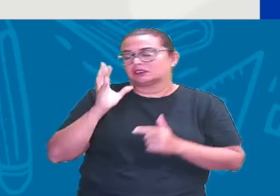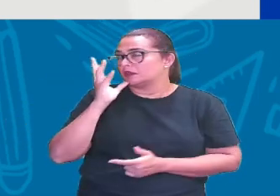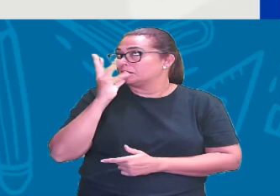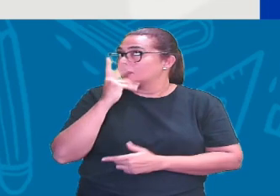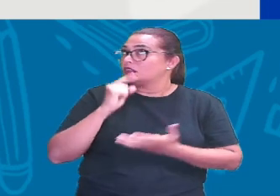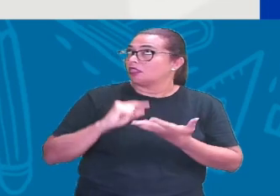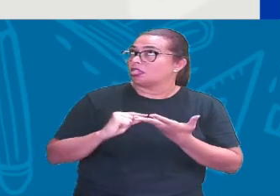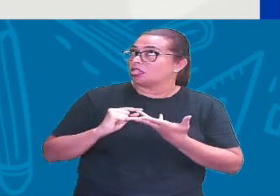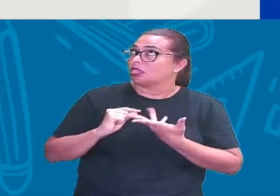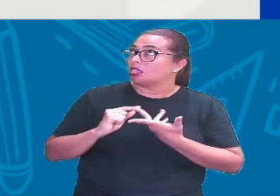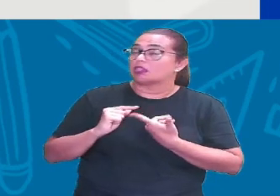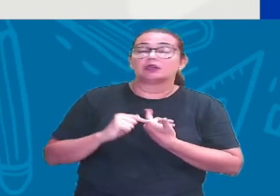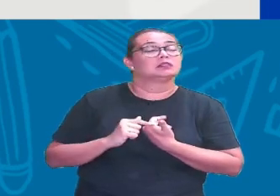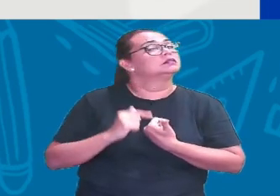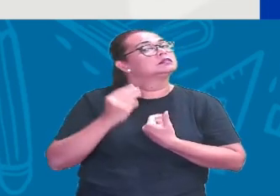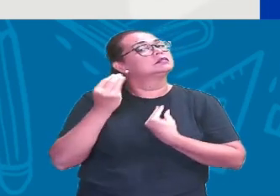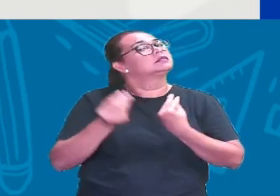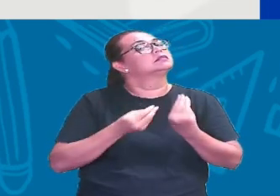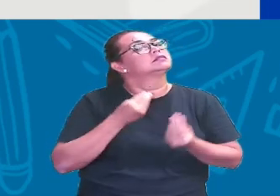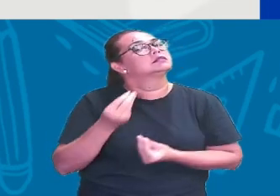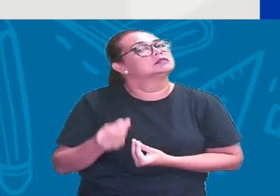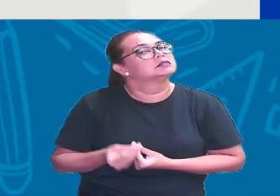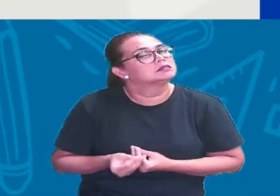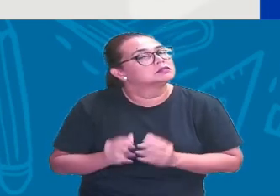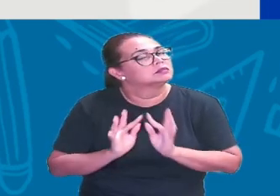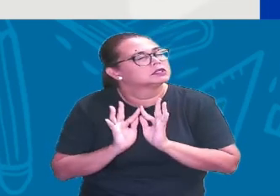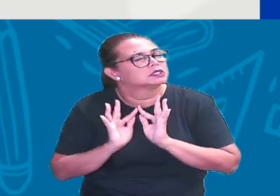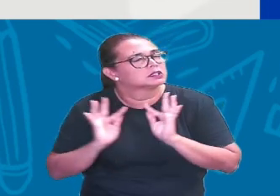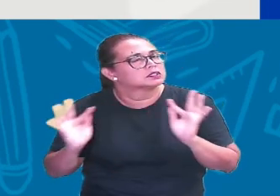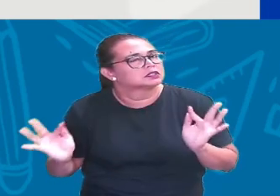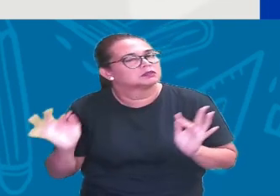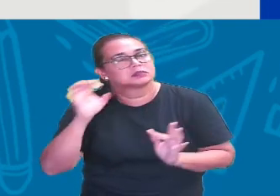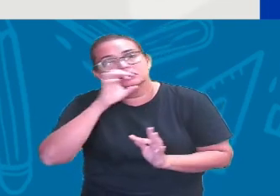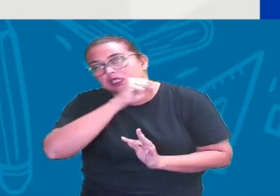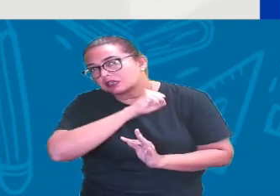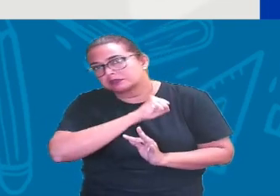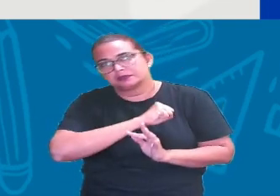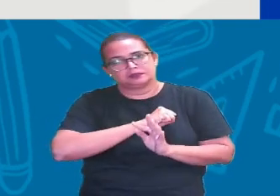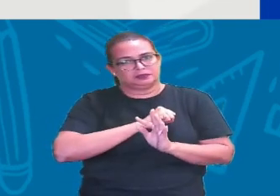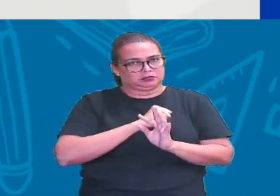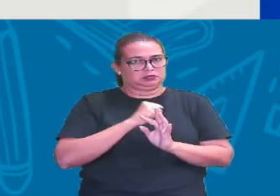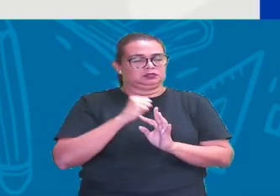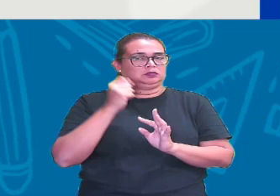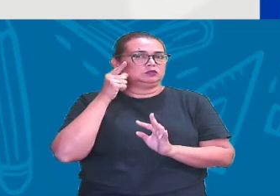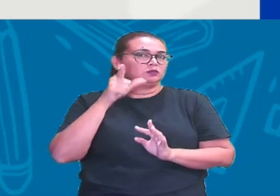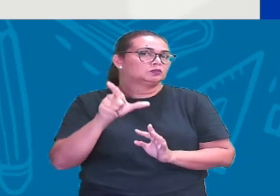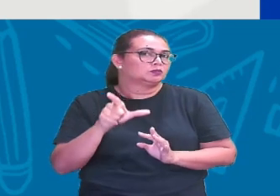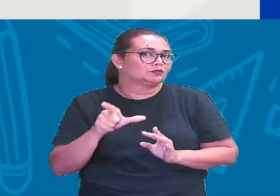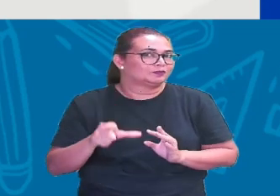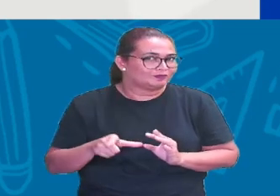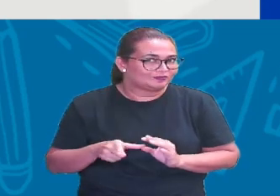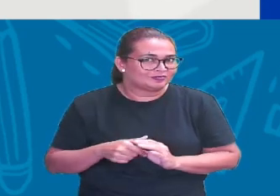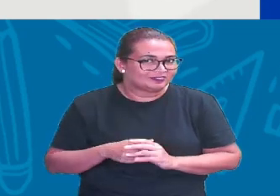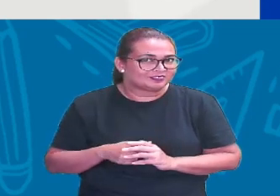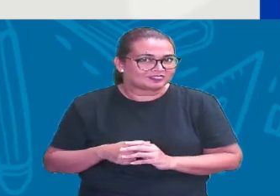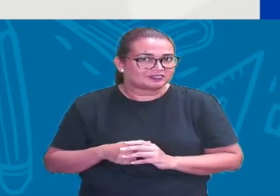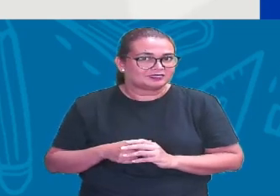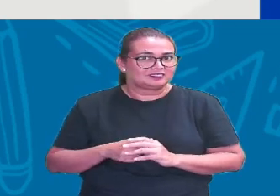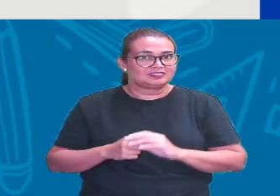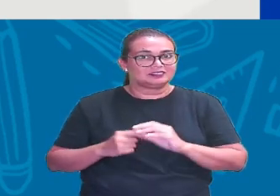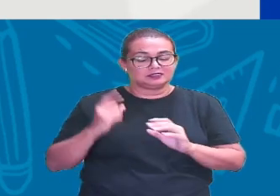muito. Então, uma forma mais simples, nem mais rápida de sabermos